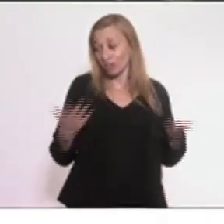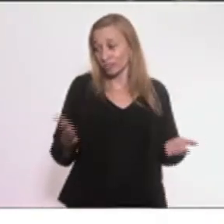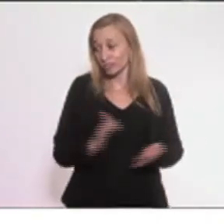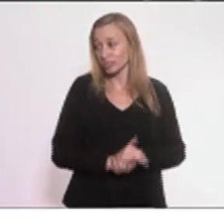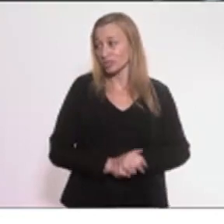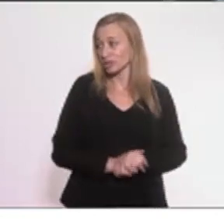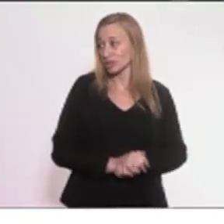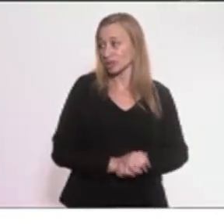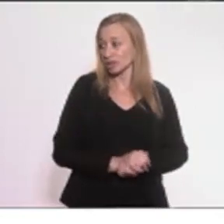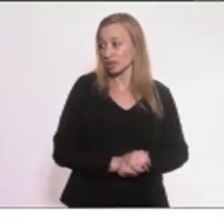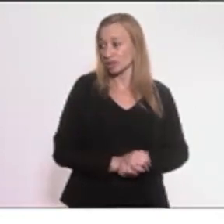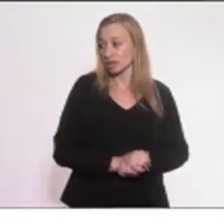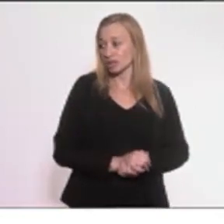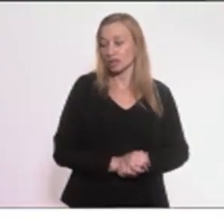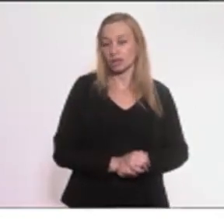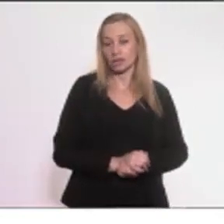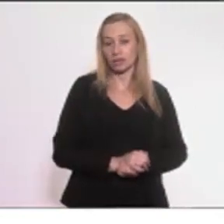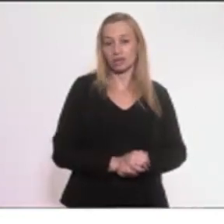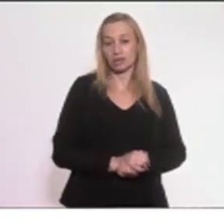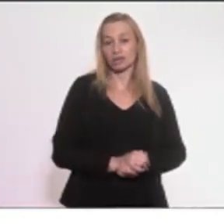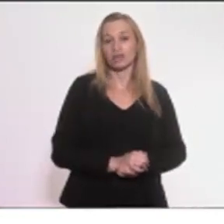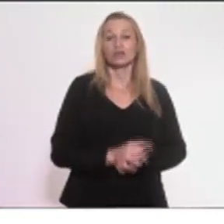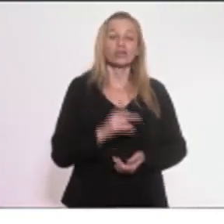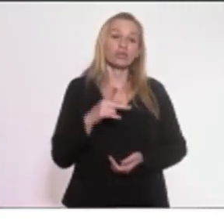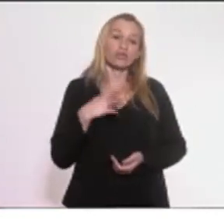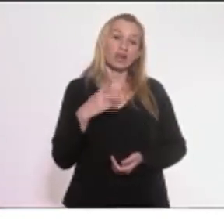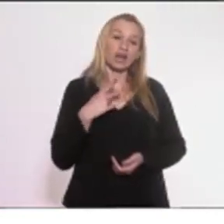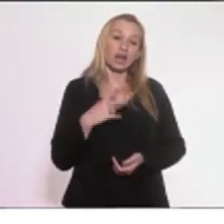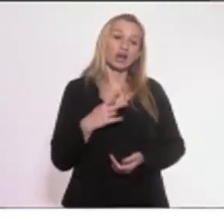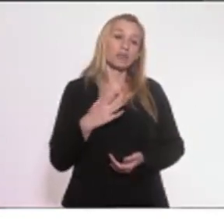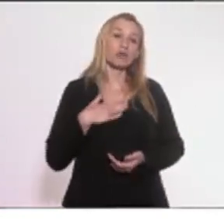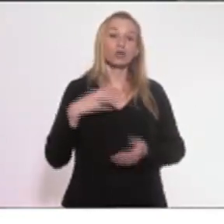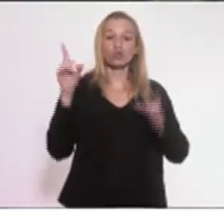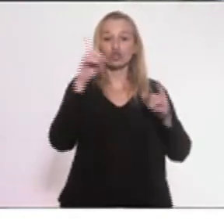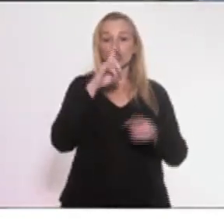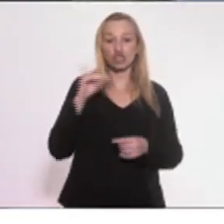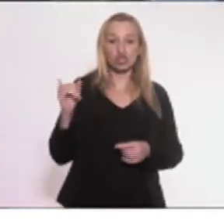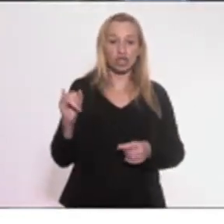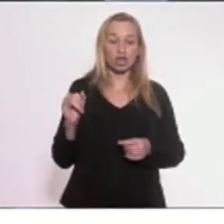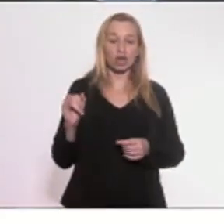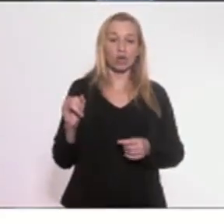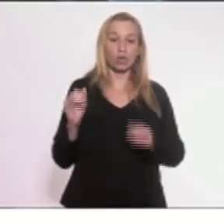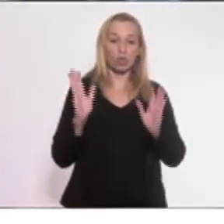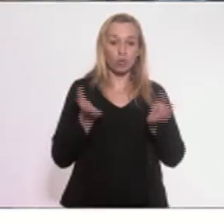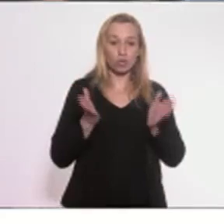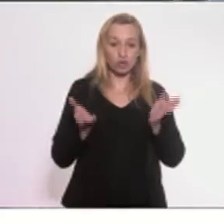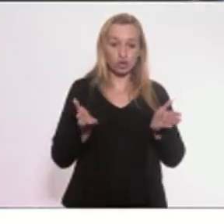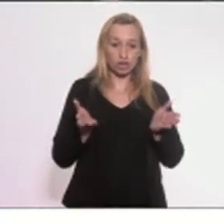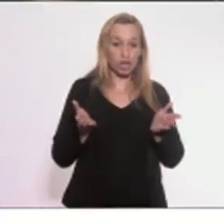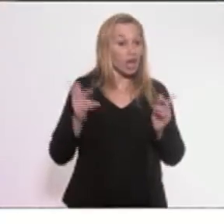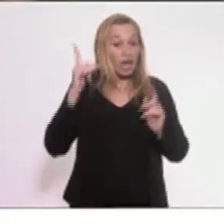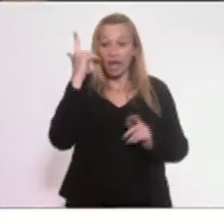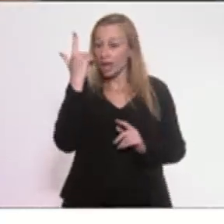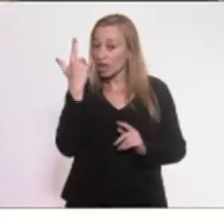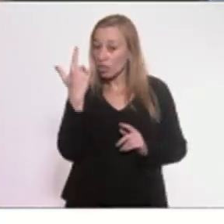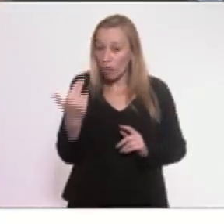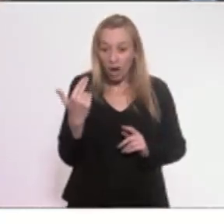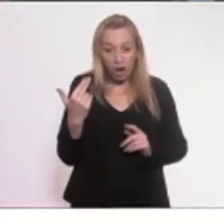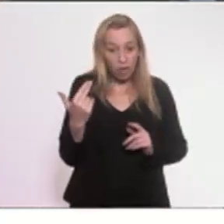aqui abrir divergência. O meu dia hoje é de abrir convergência. Ainda